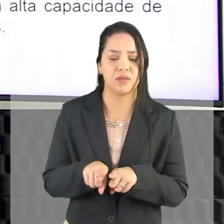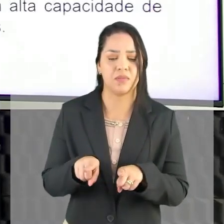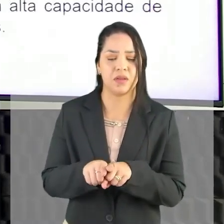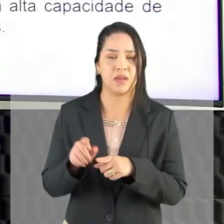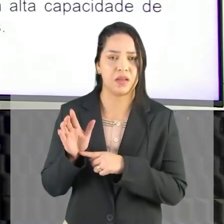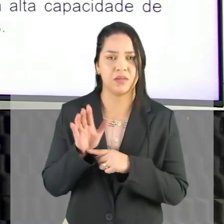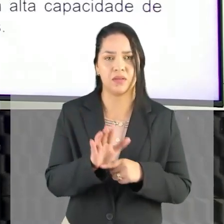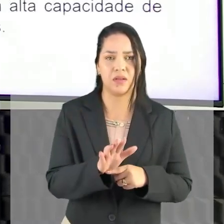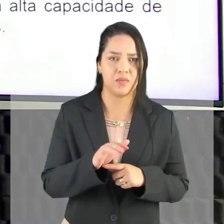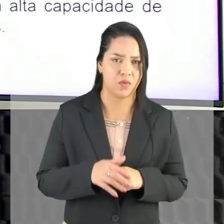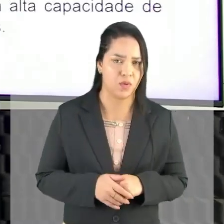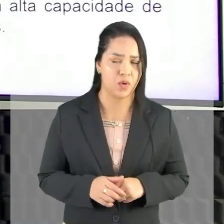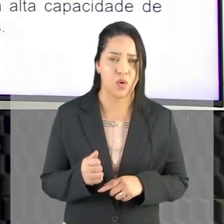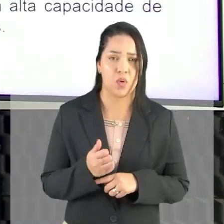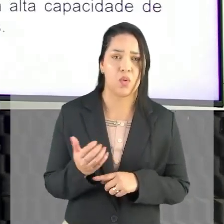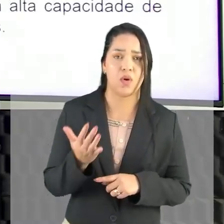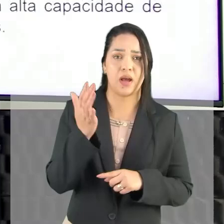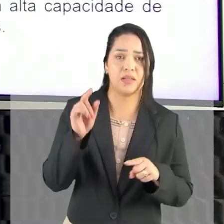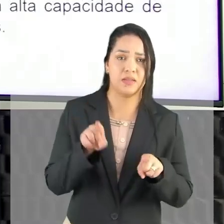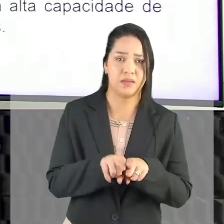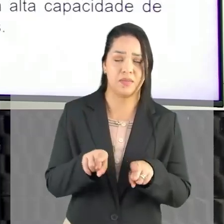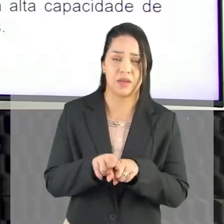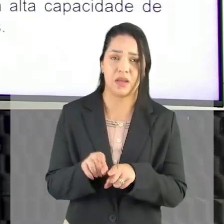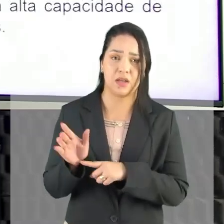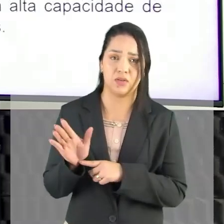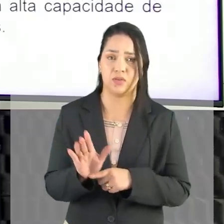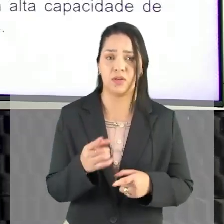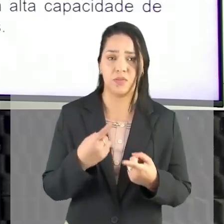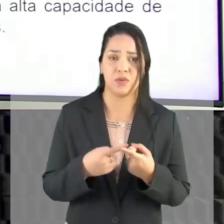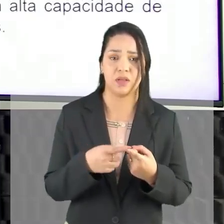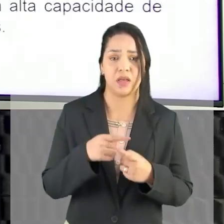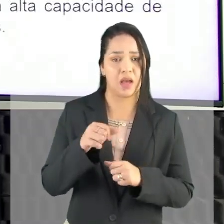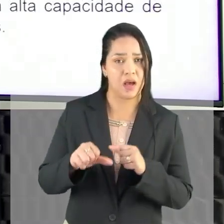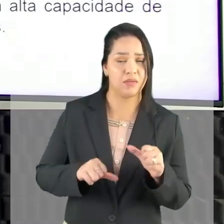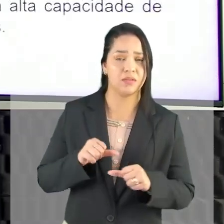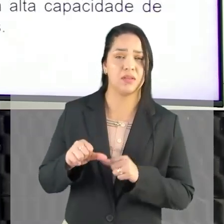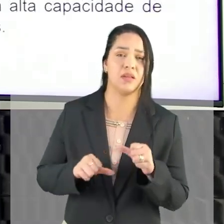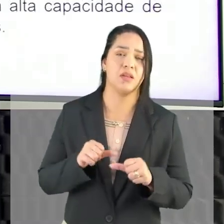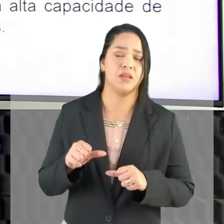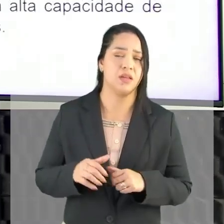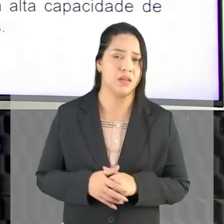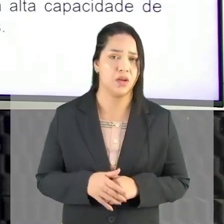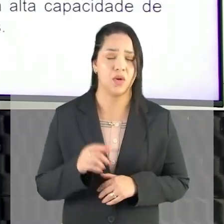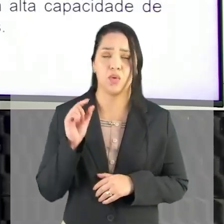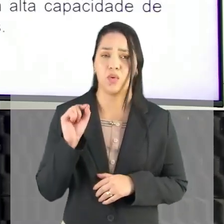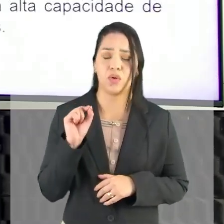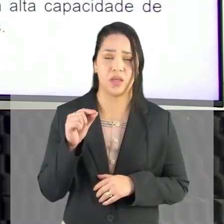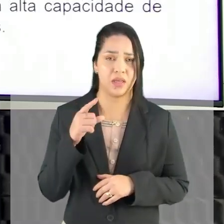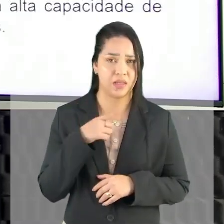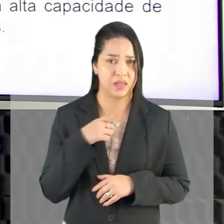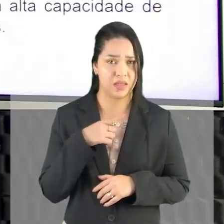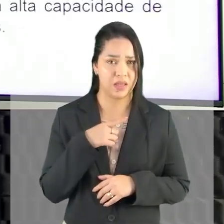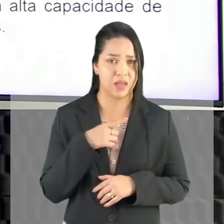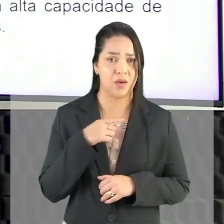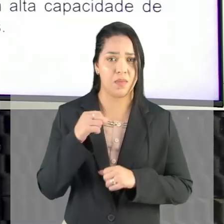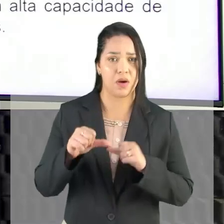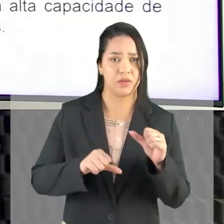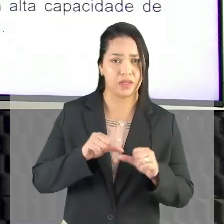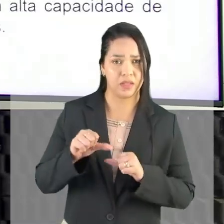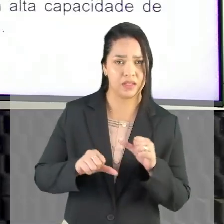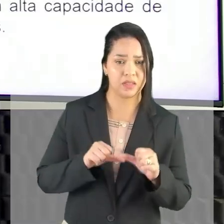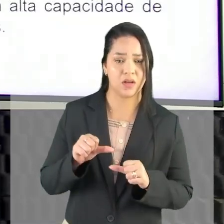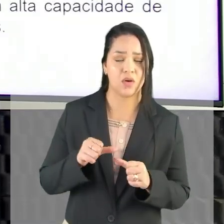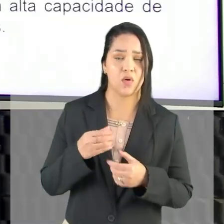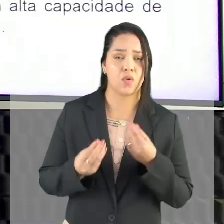contribui, viu? O gás carbônico, ele também contribui porque ele altera a química da atmosfera, fazendo com que eu tenha também uma alteração